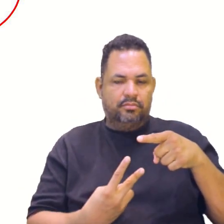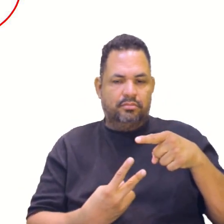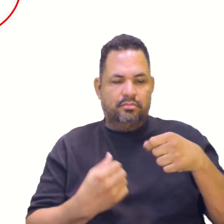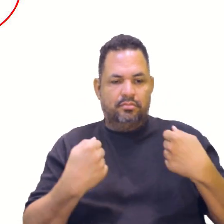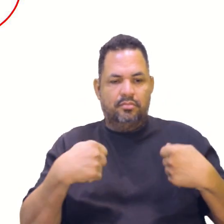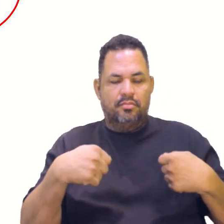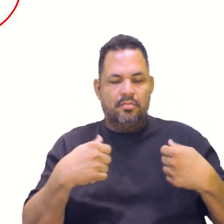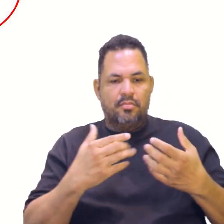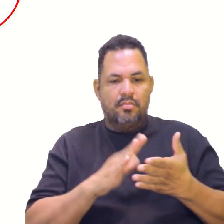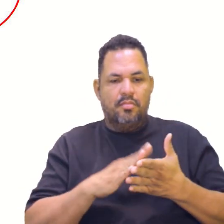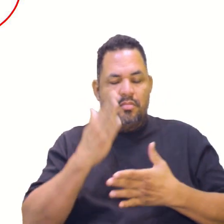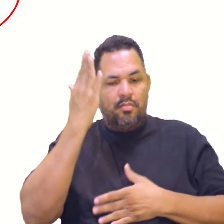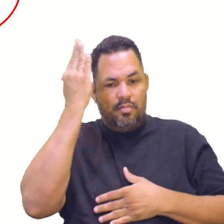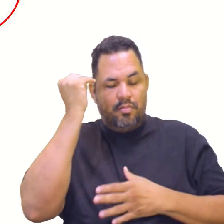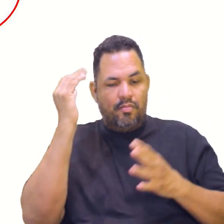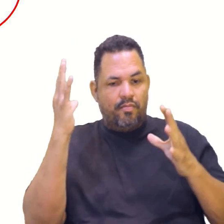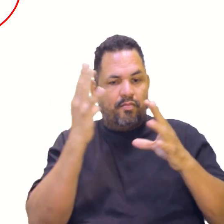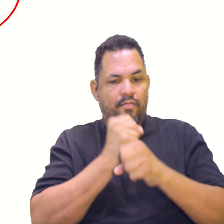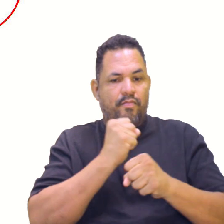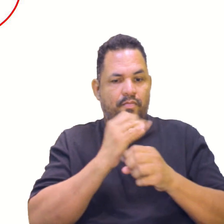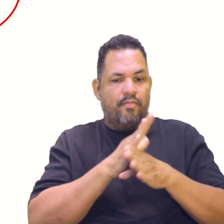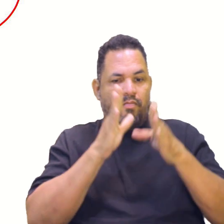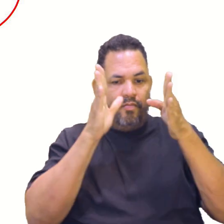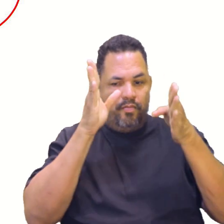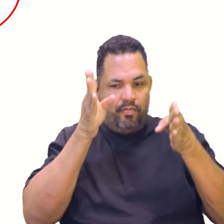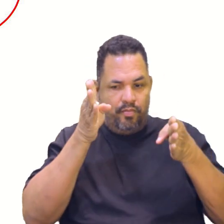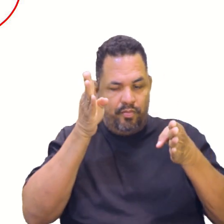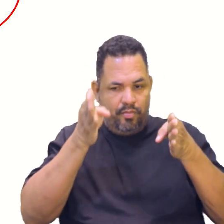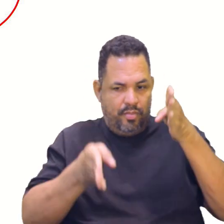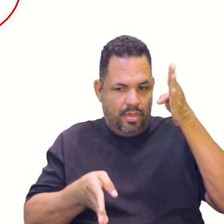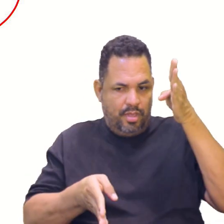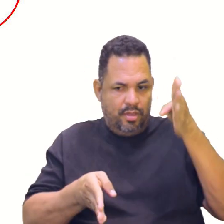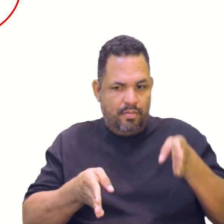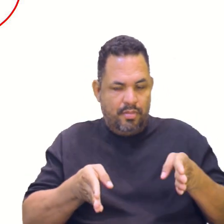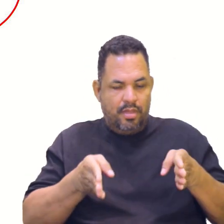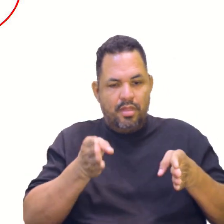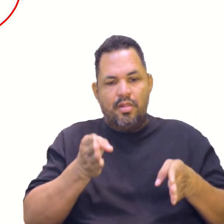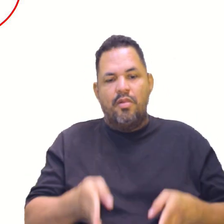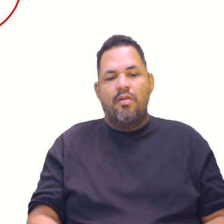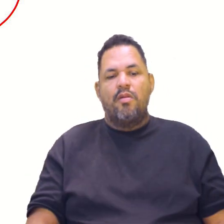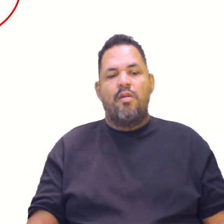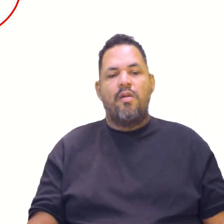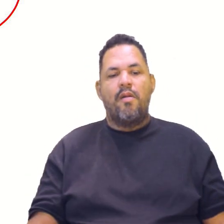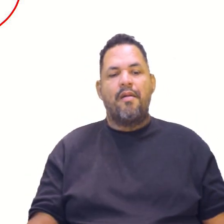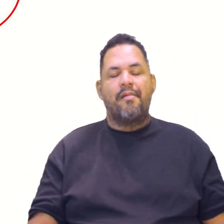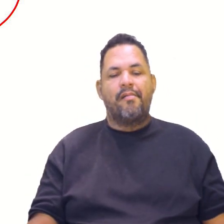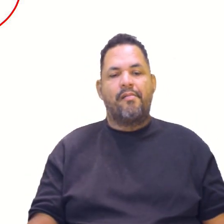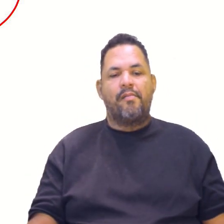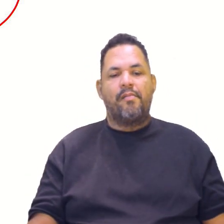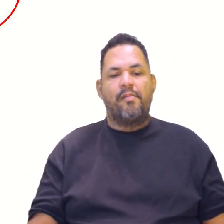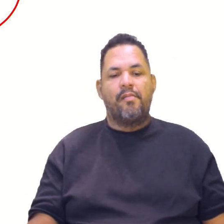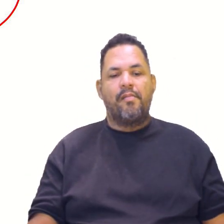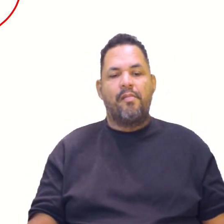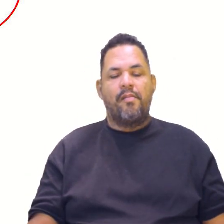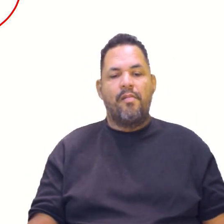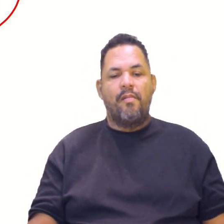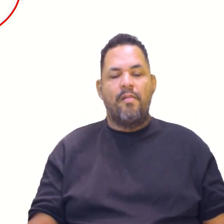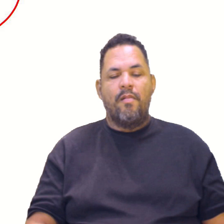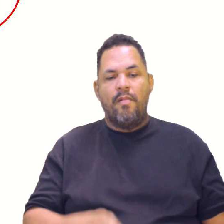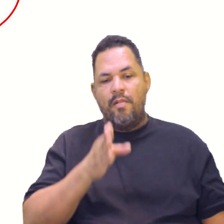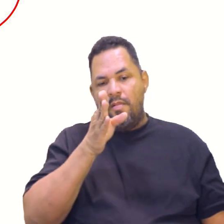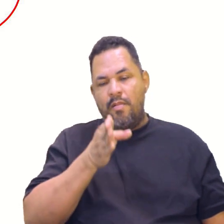que primeiro a gente vai precisar calcular o determinante. E aí é só alinhar os 3